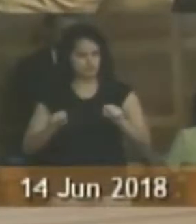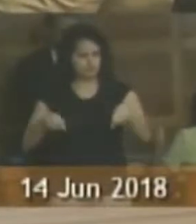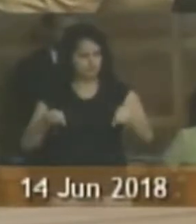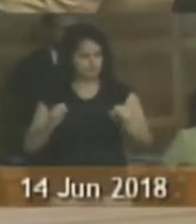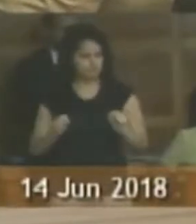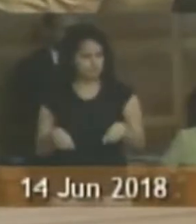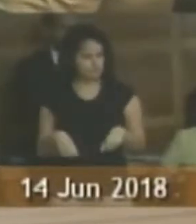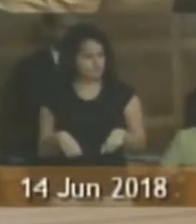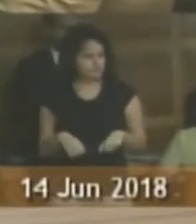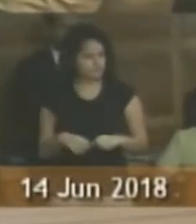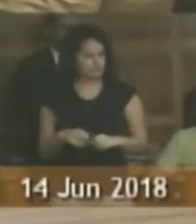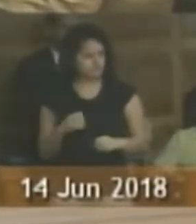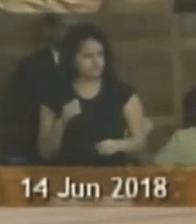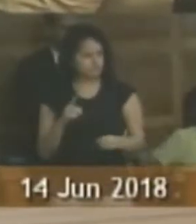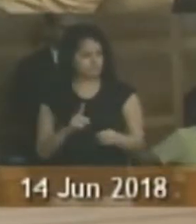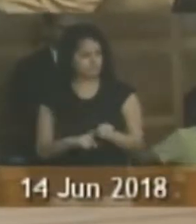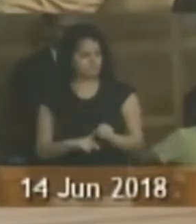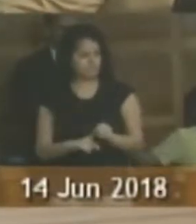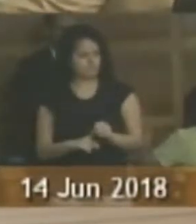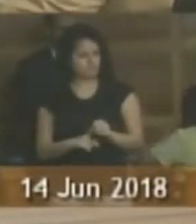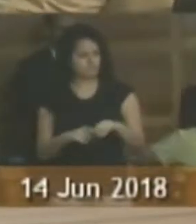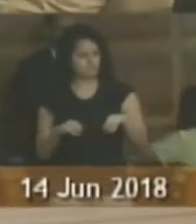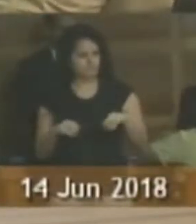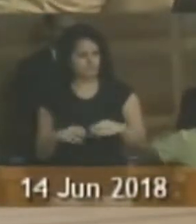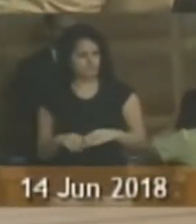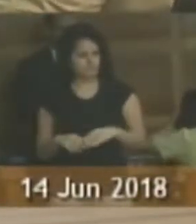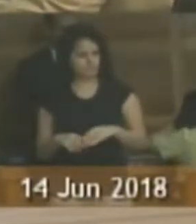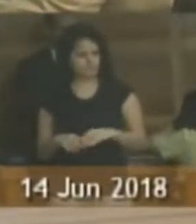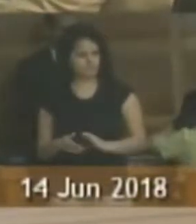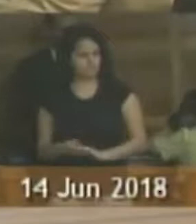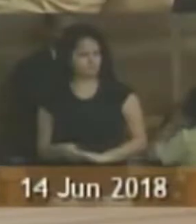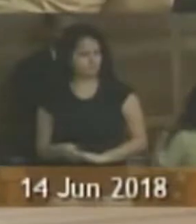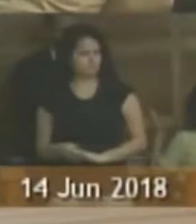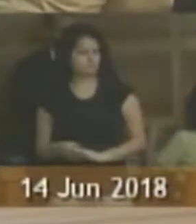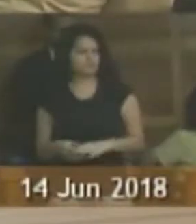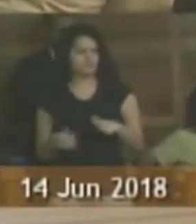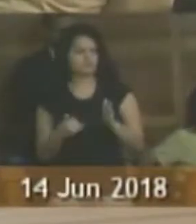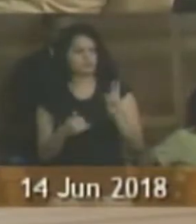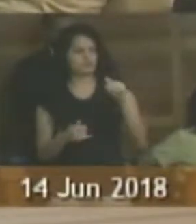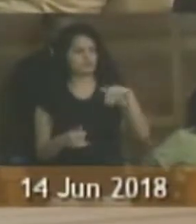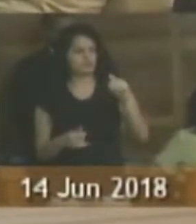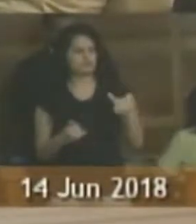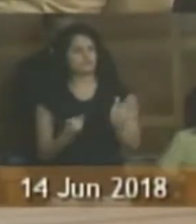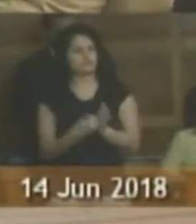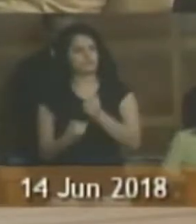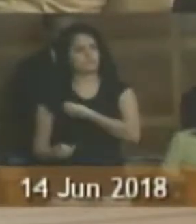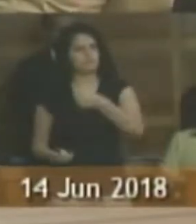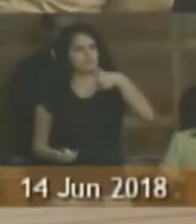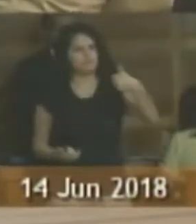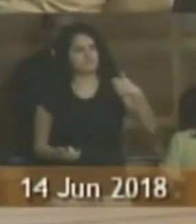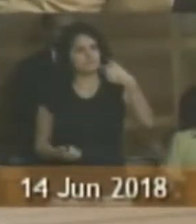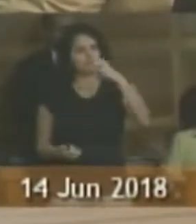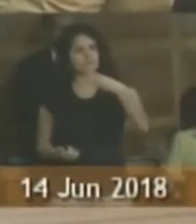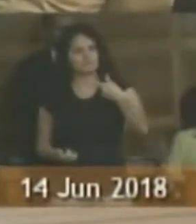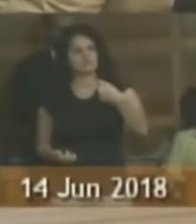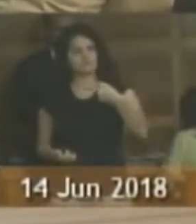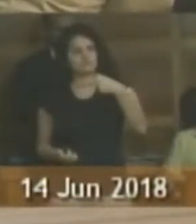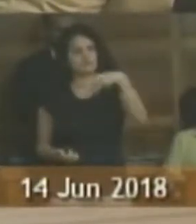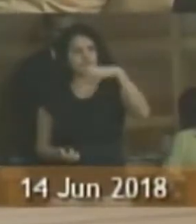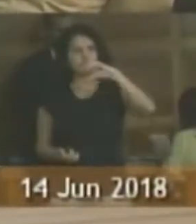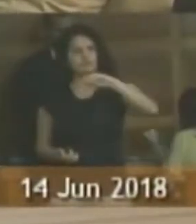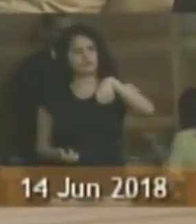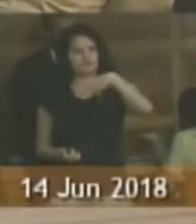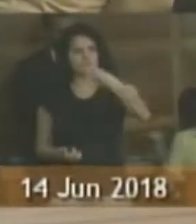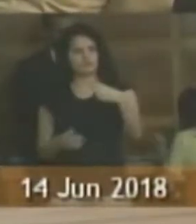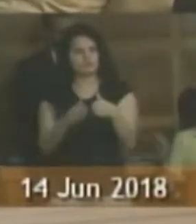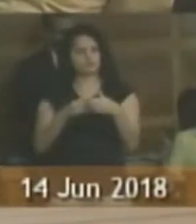rua EAP, bairro Vila da Petrobras. Indicação 1774 de 2018, Elinho do Sindicato, indicando ao